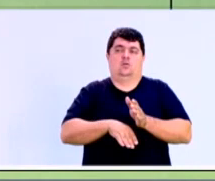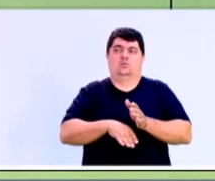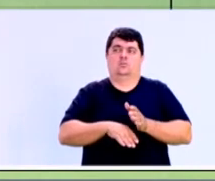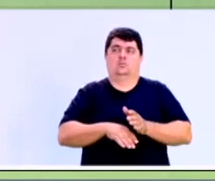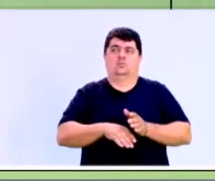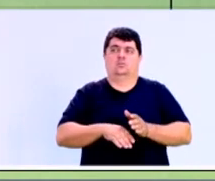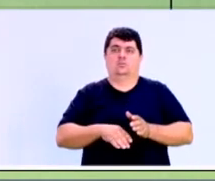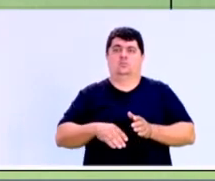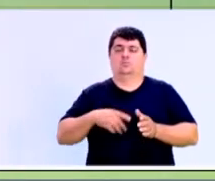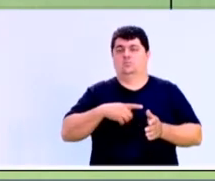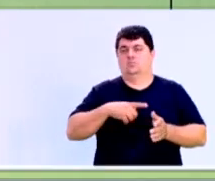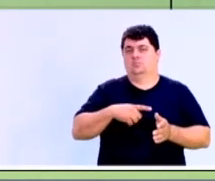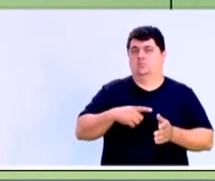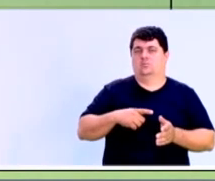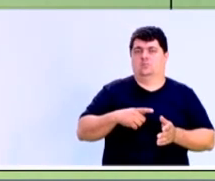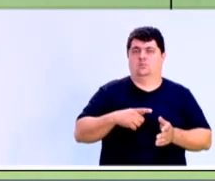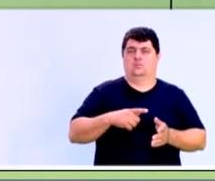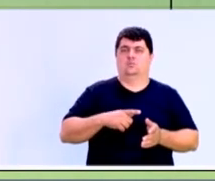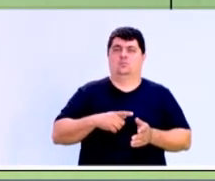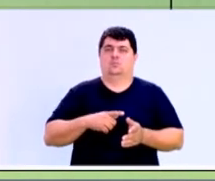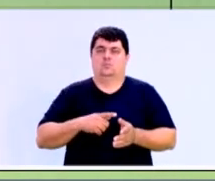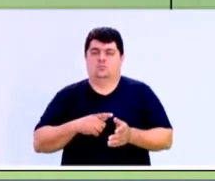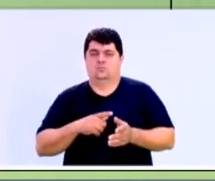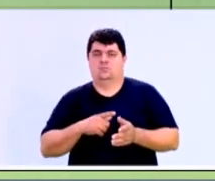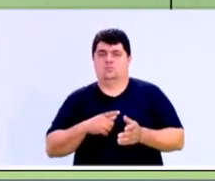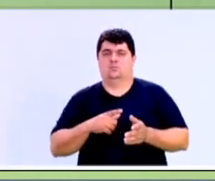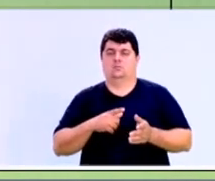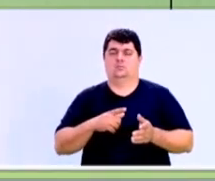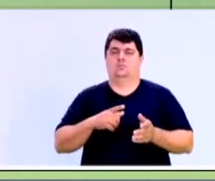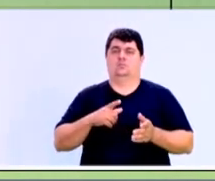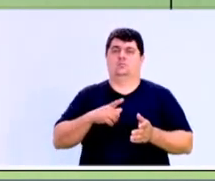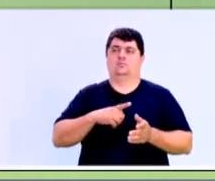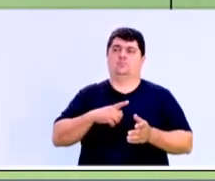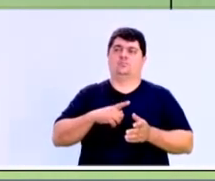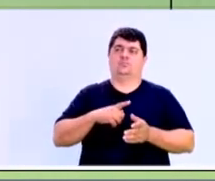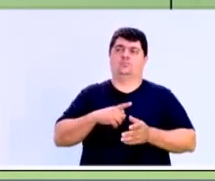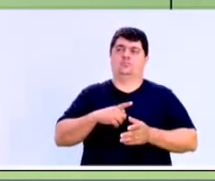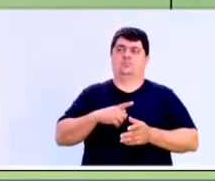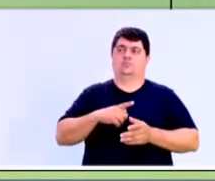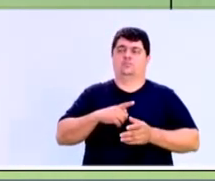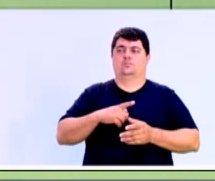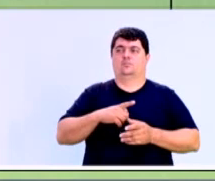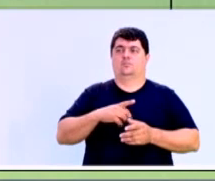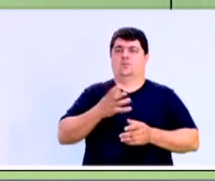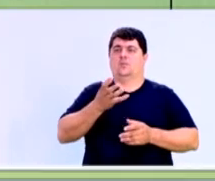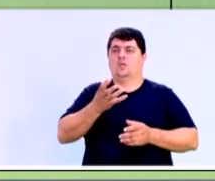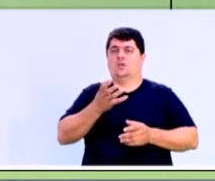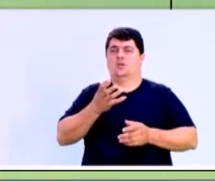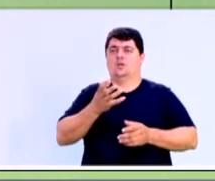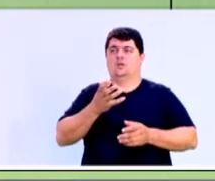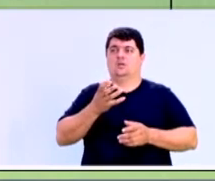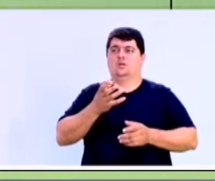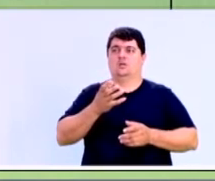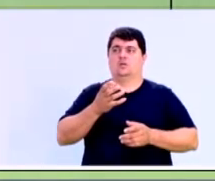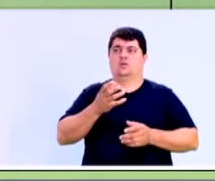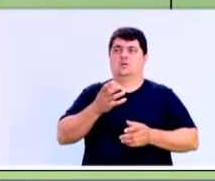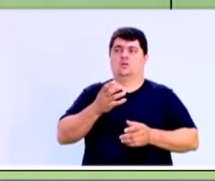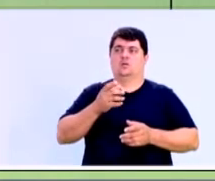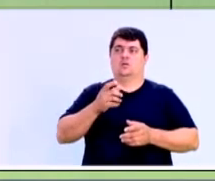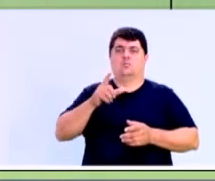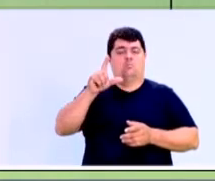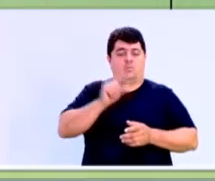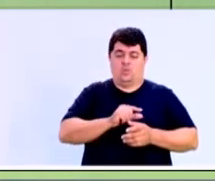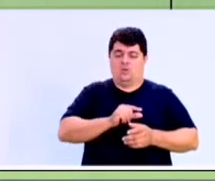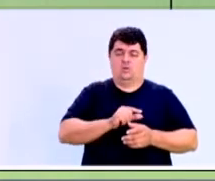que eu não dependo, que é do meu próprio caixa, que eu não dependa de fornecedor. Ou seja, eu quero que isso aqui seja o menor